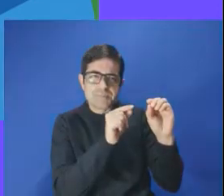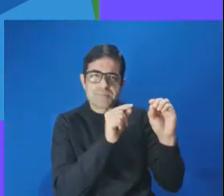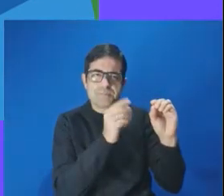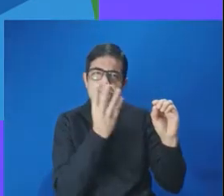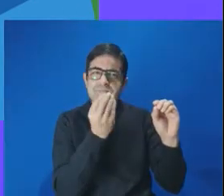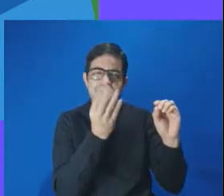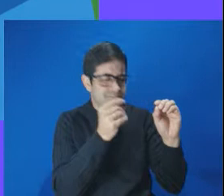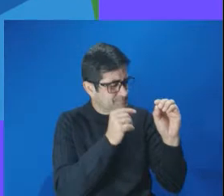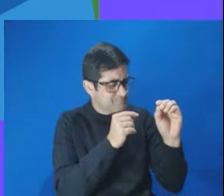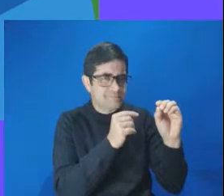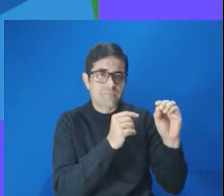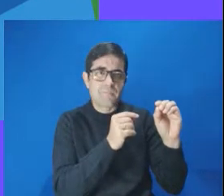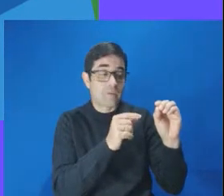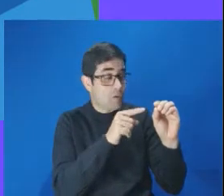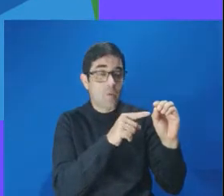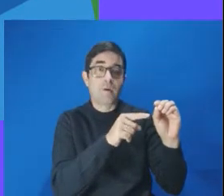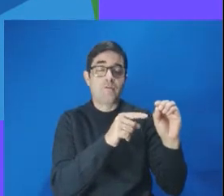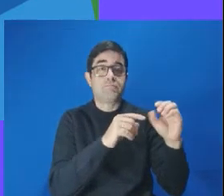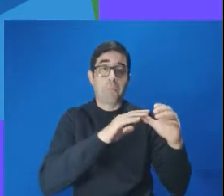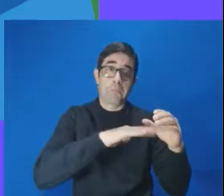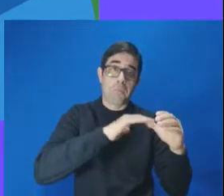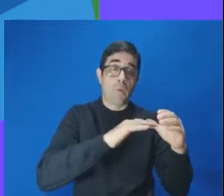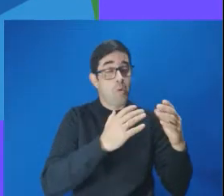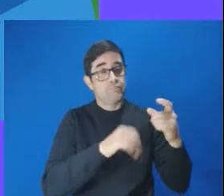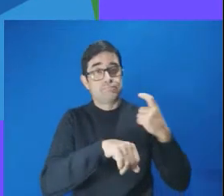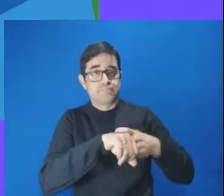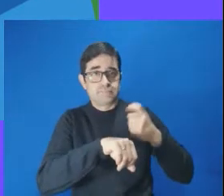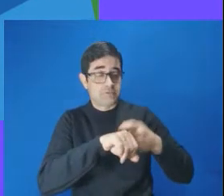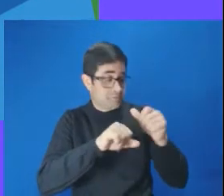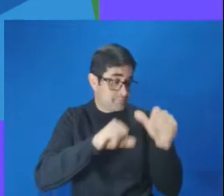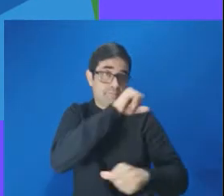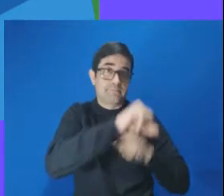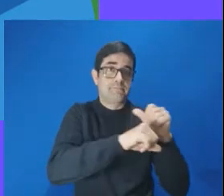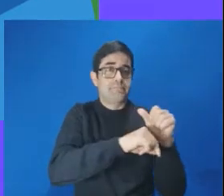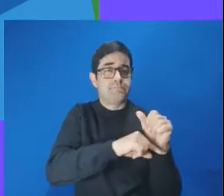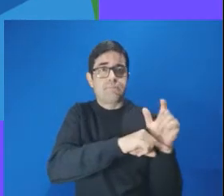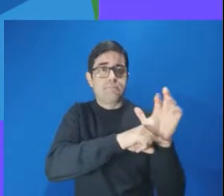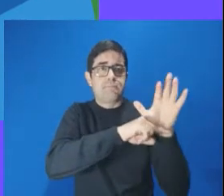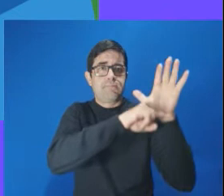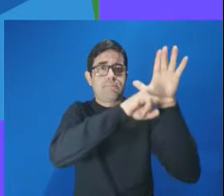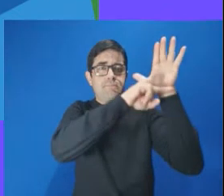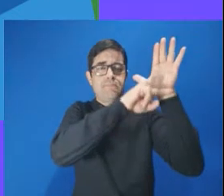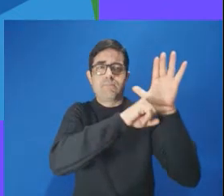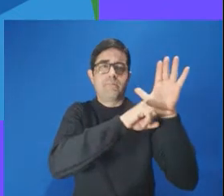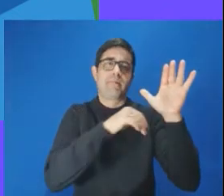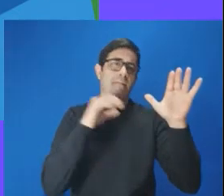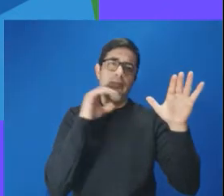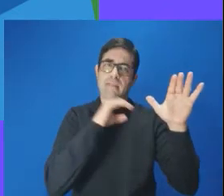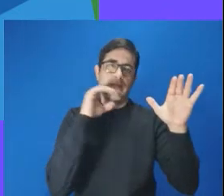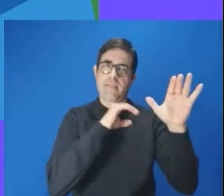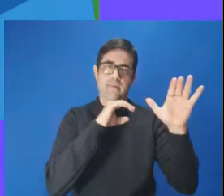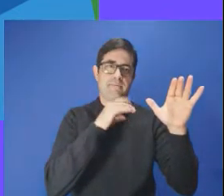pequena, então, por causa disso, elas passam da fase líquida ou da fase sólida para a fase gasosa